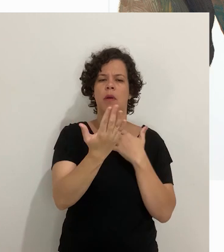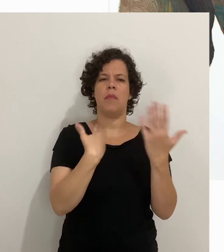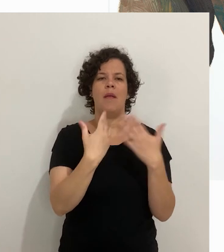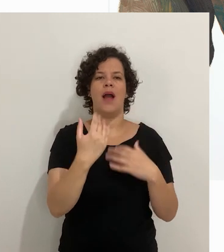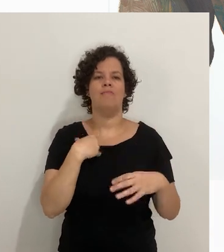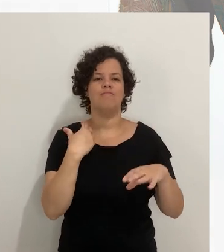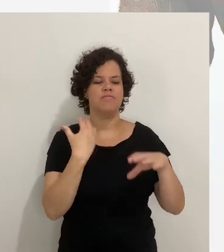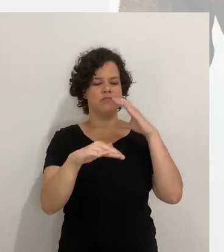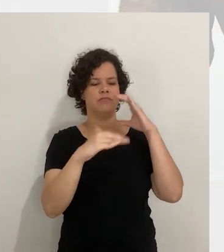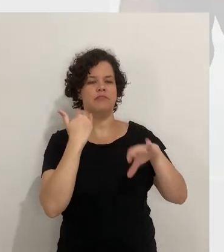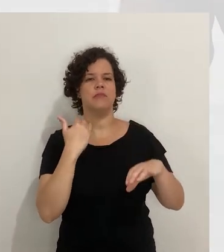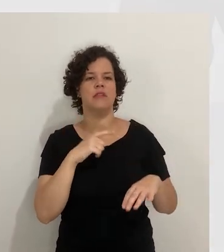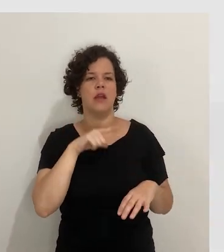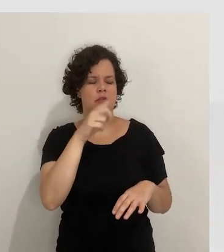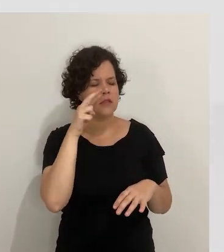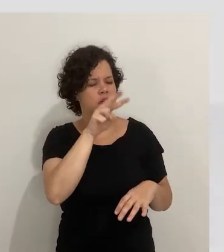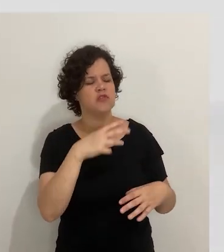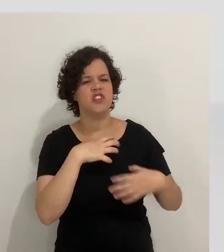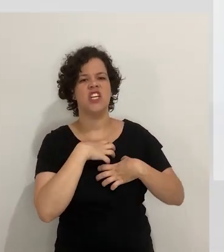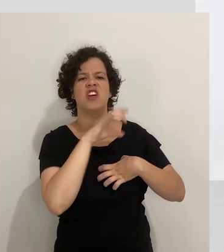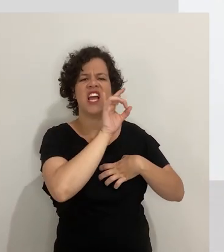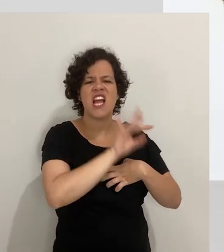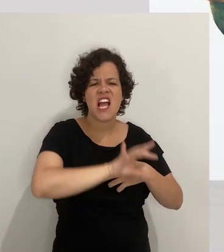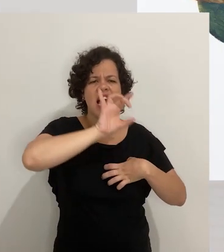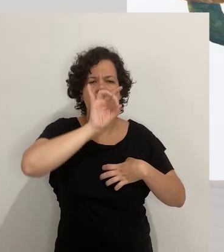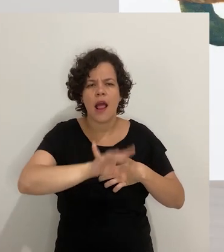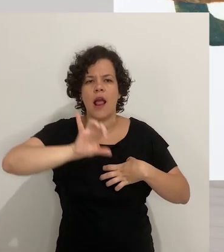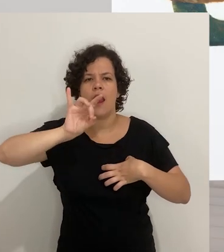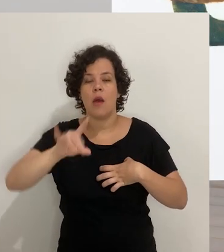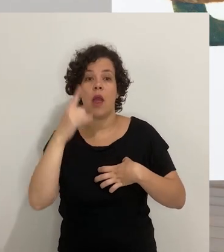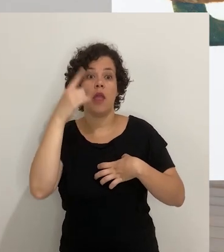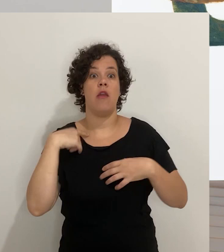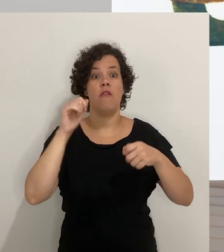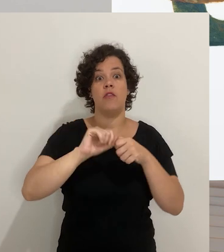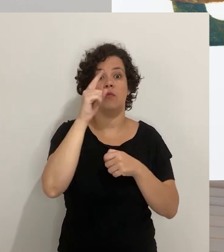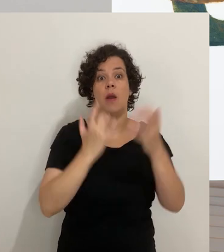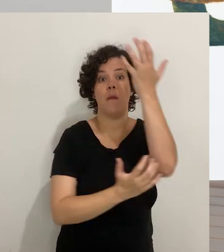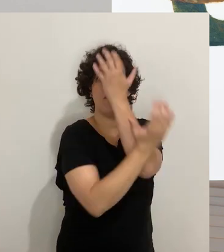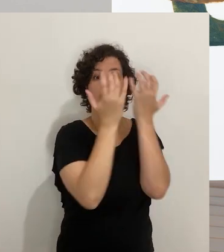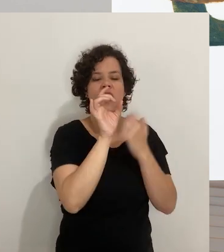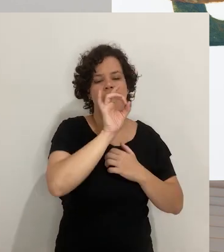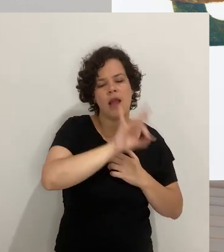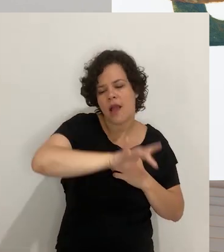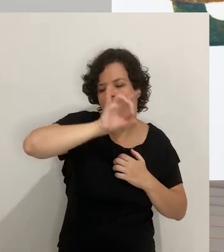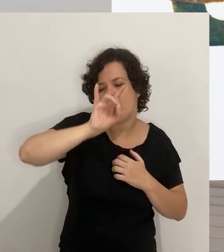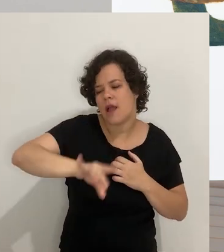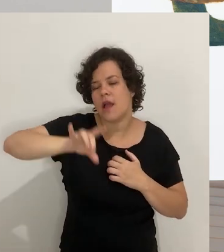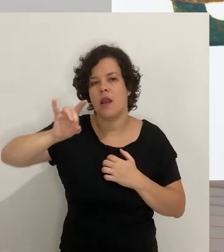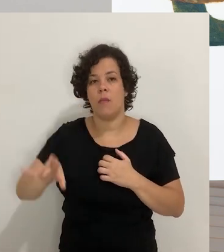Eu sentia a personalidade de cada uma delas. Eu precisei compor uma música para cada uma. Então cada uma tem uma